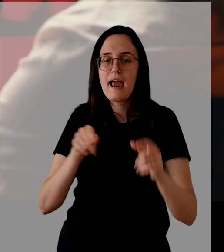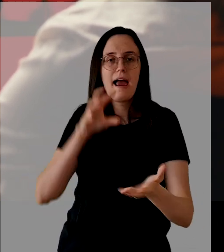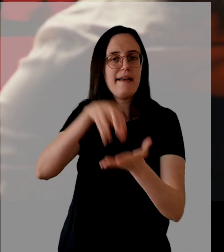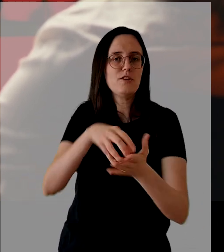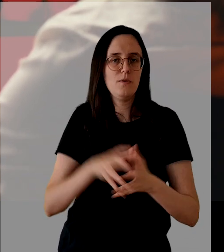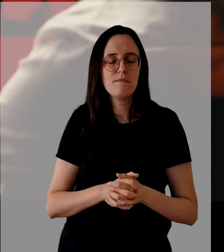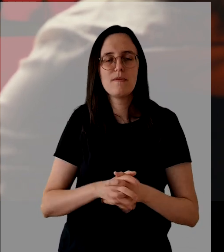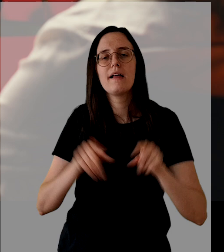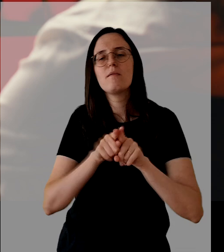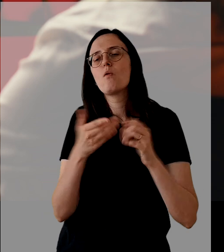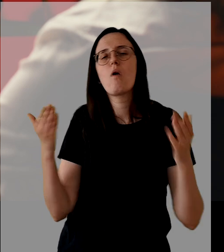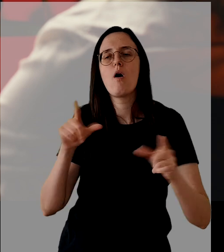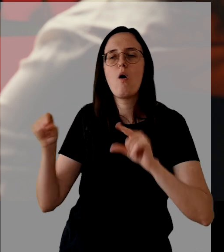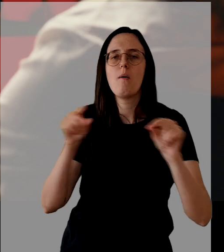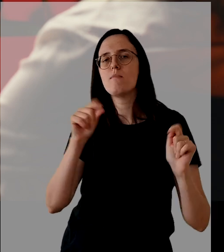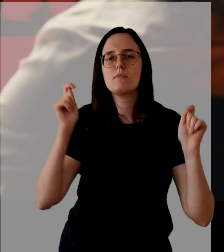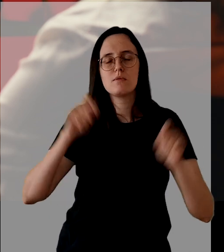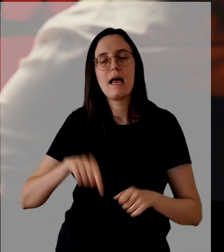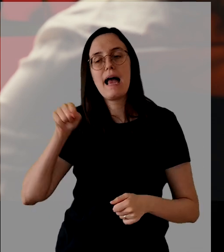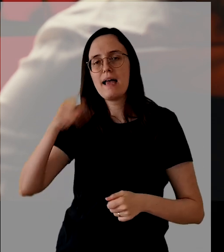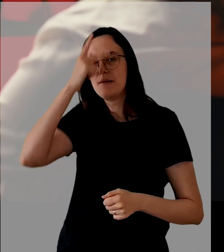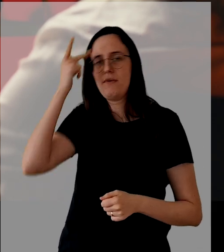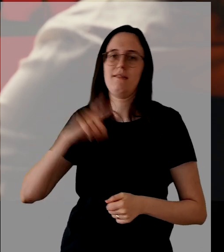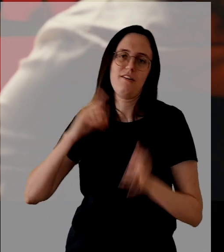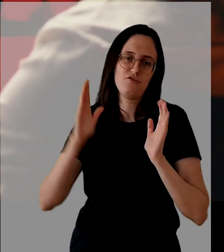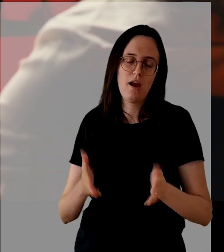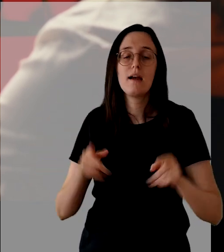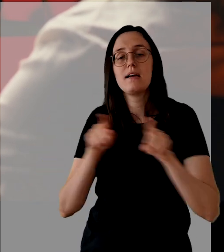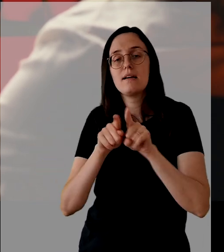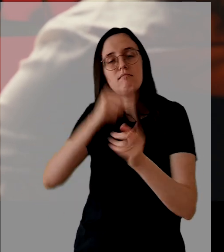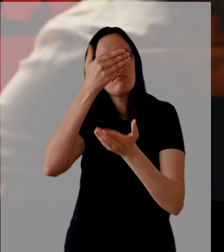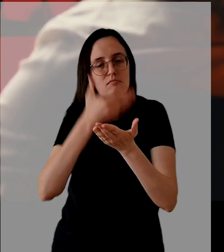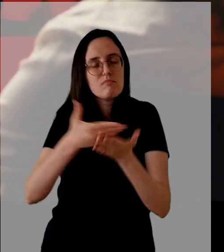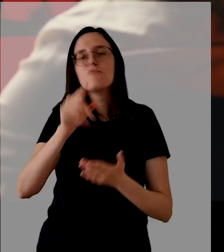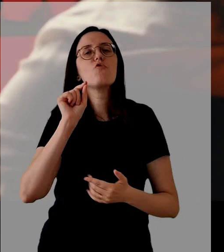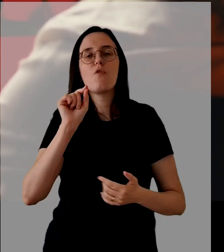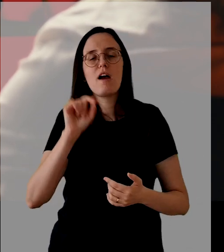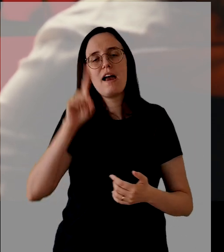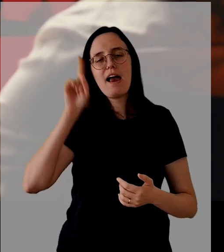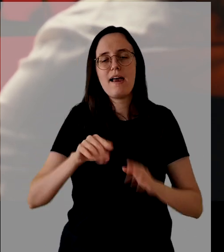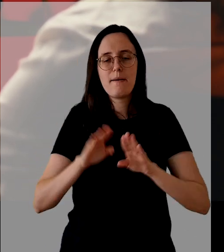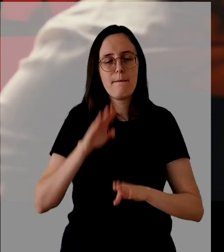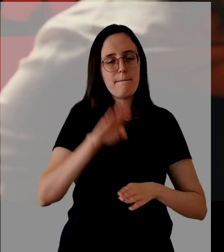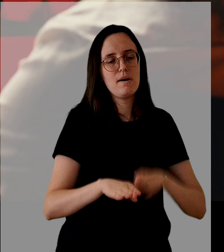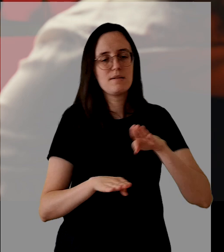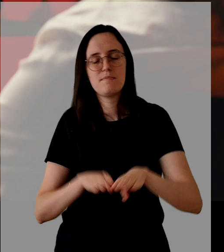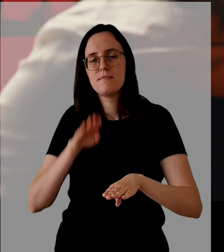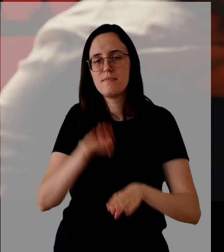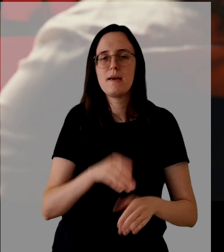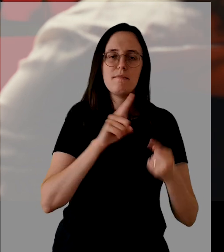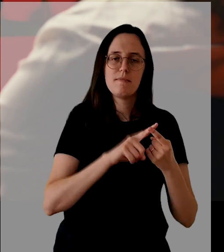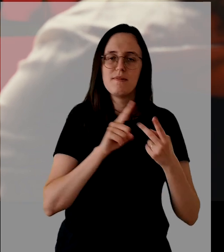setor e quais são as opções que essa pessoa tem. Inclusive, começar a fazer aquilo, né, aquele passo a passo do terceiro,